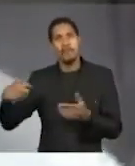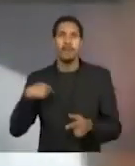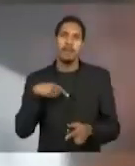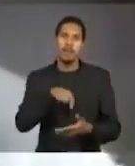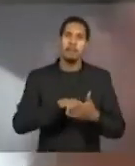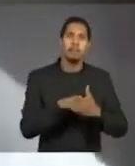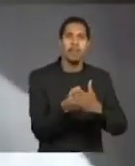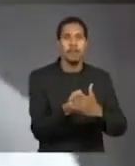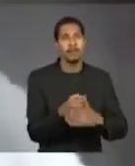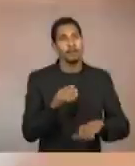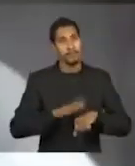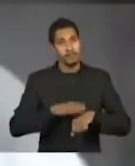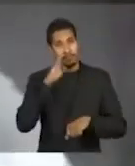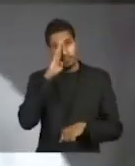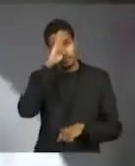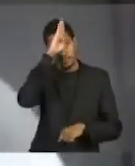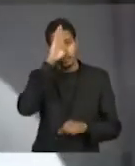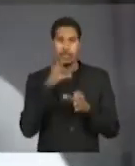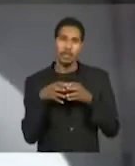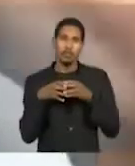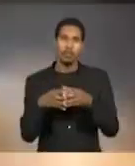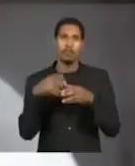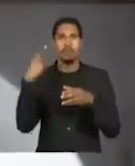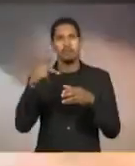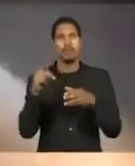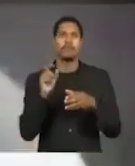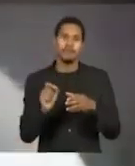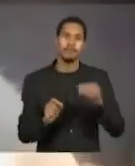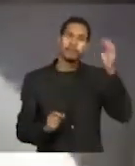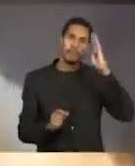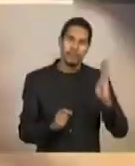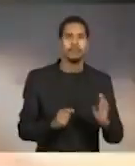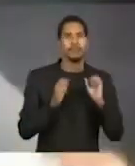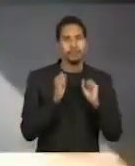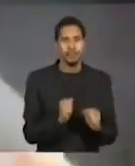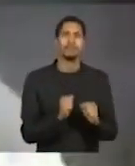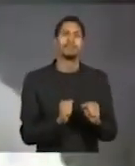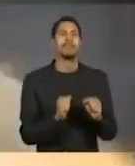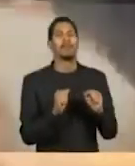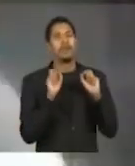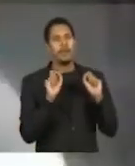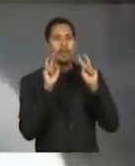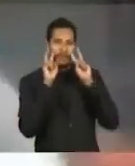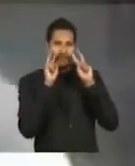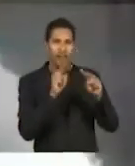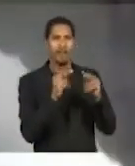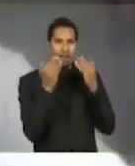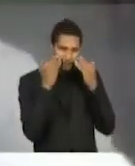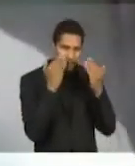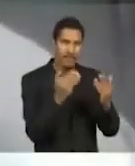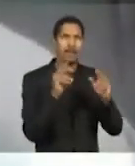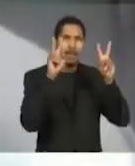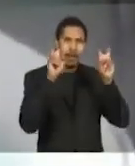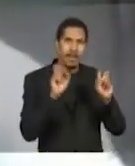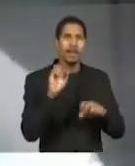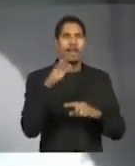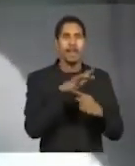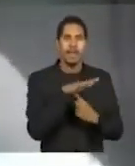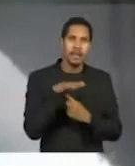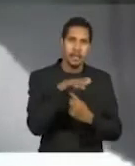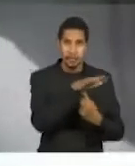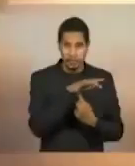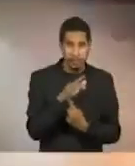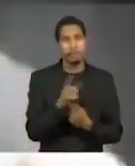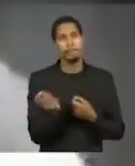impedido o Bolsonaro e a sua turma, para que o Brasil possa olhar de novo de frente para as questões ambientais